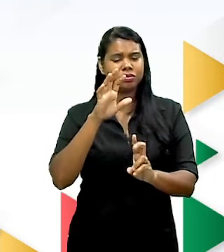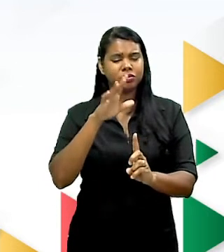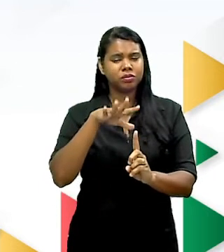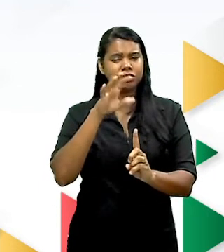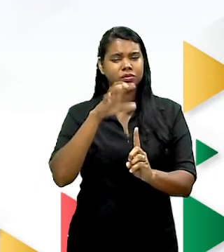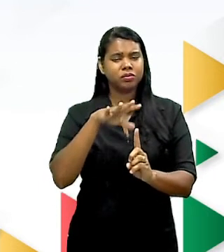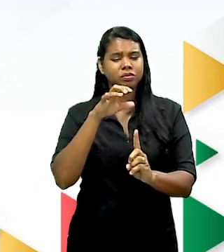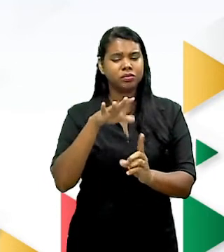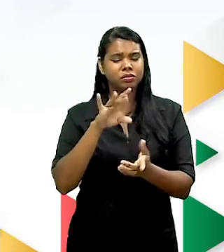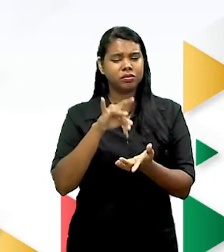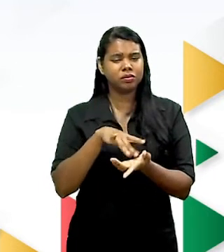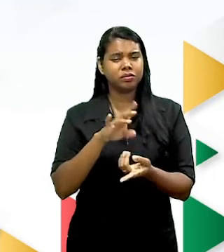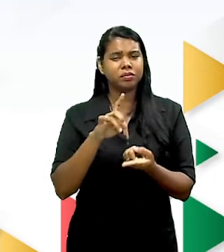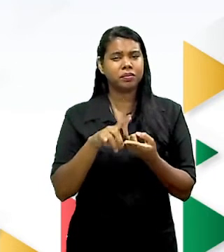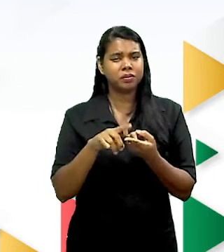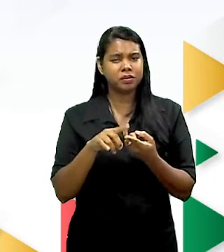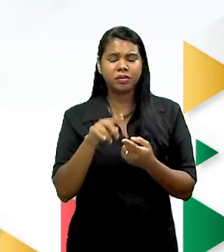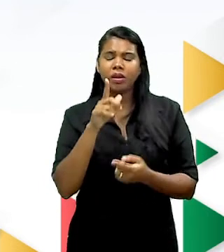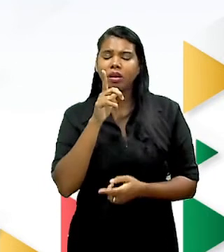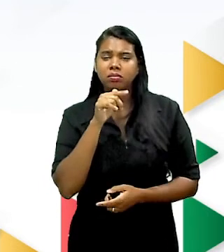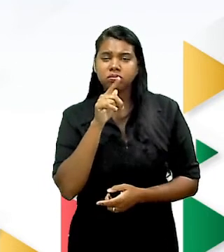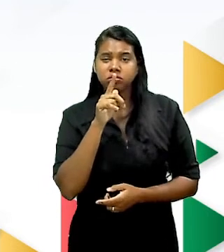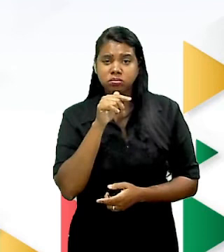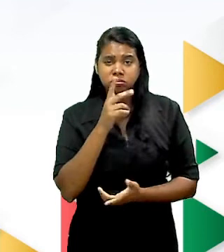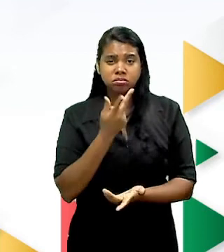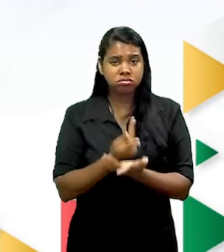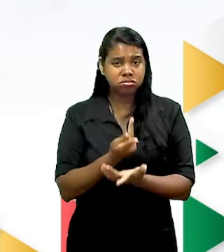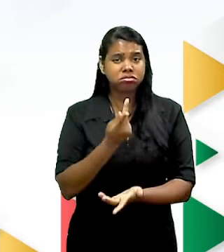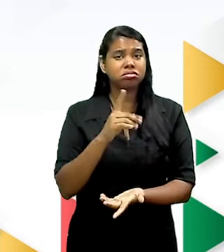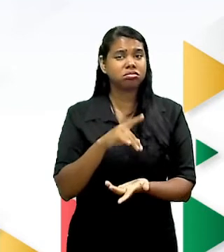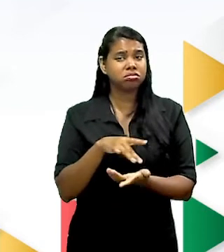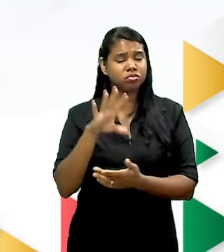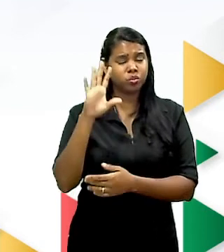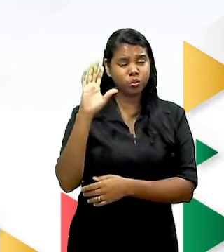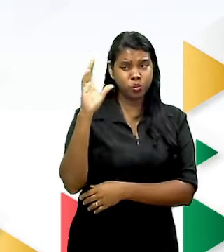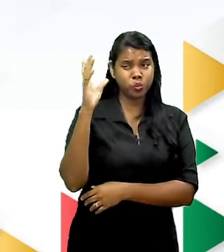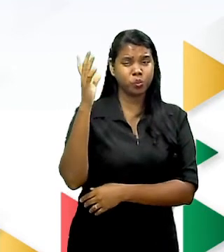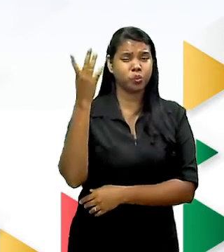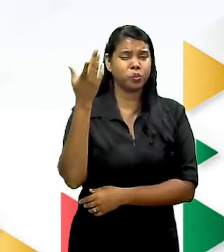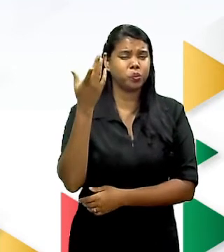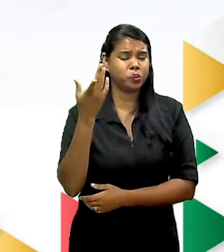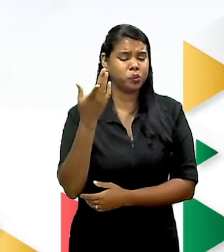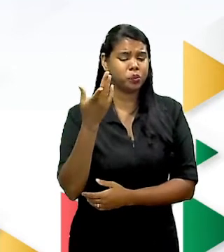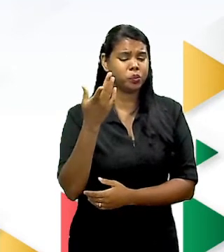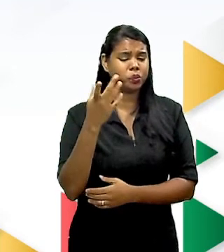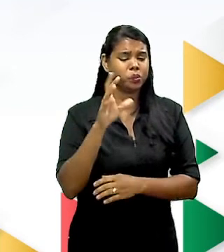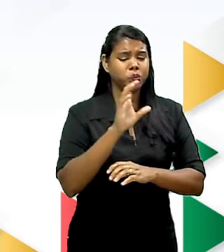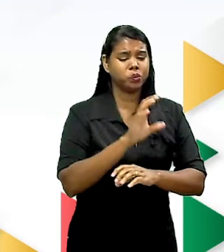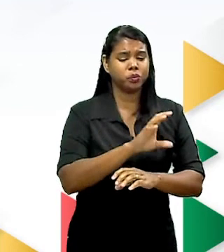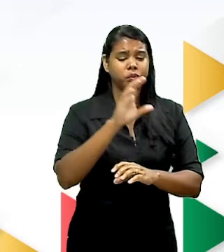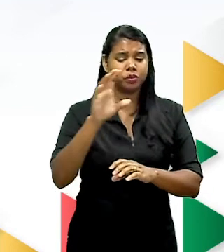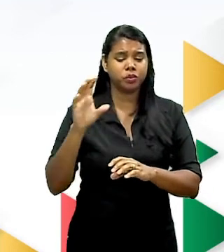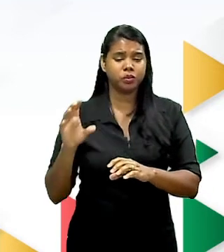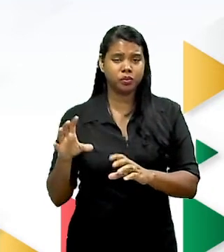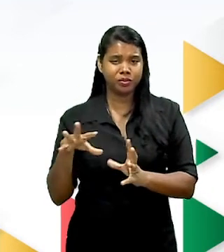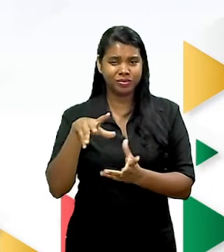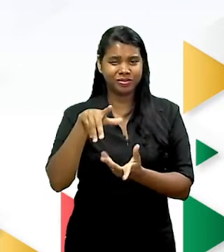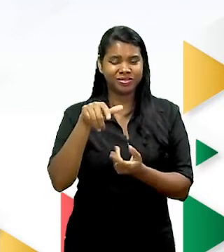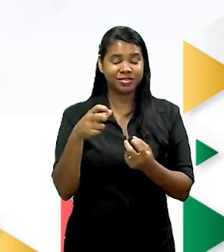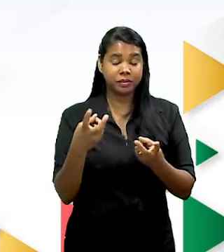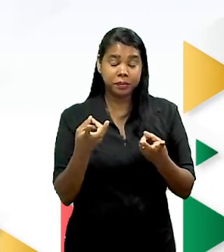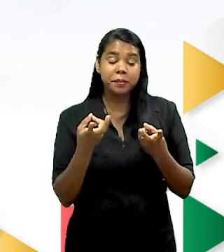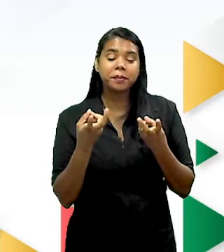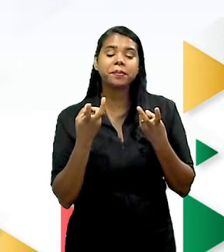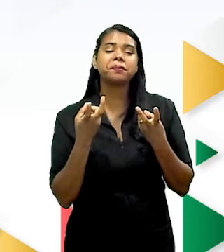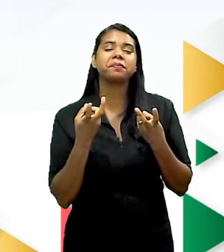temperatura da superfície da água e, consequentemente, o clima de várias regiões do mundo. O fenômeno foi percebido